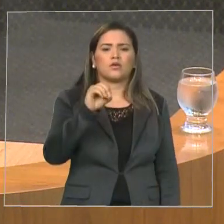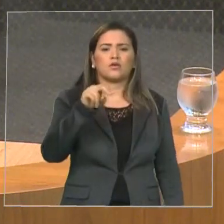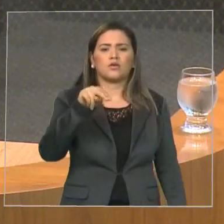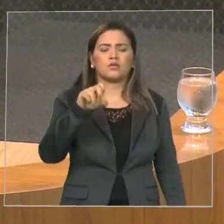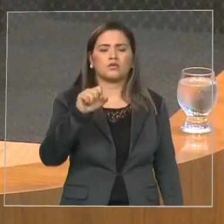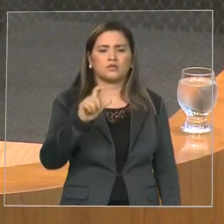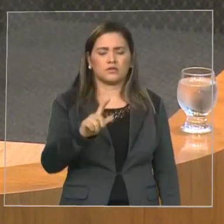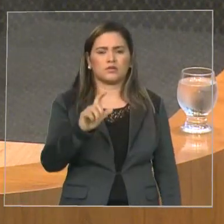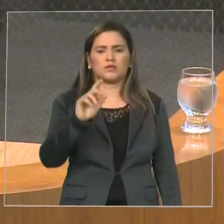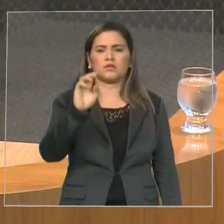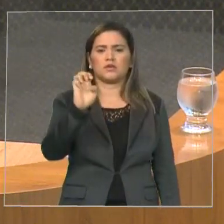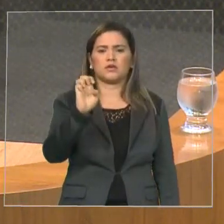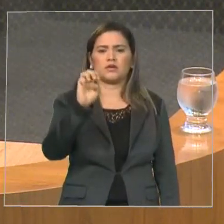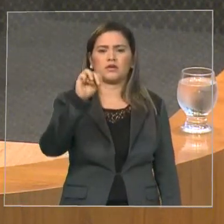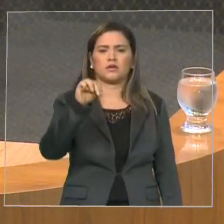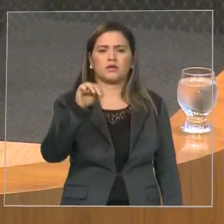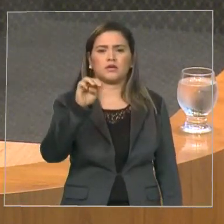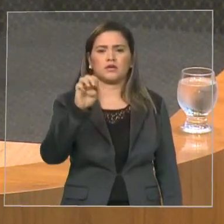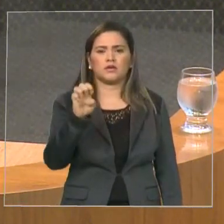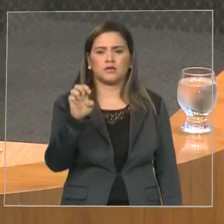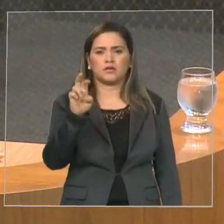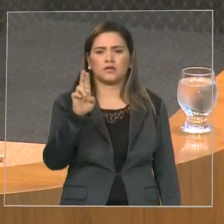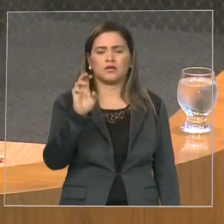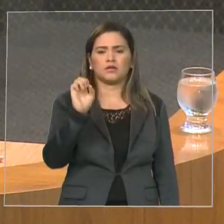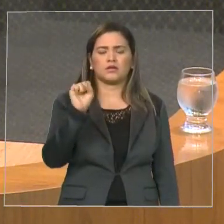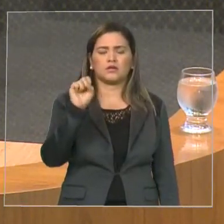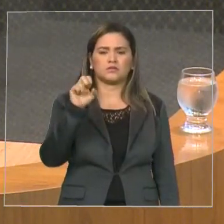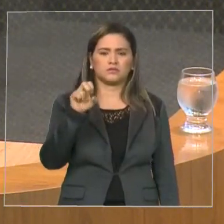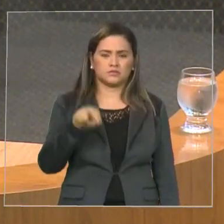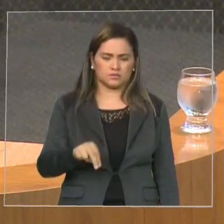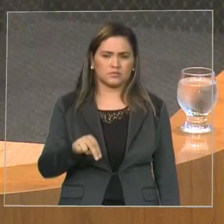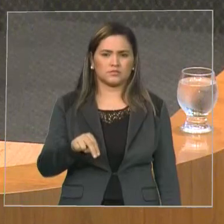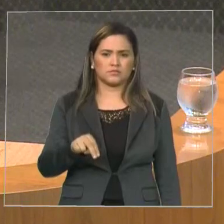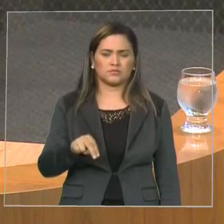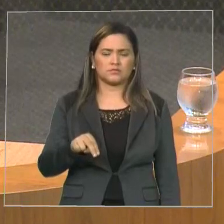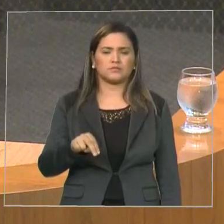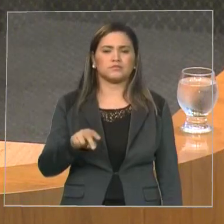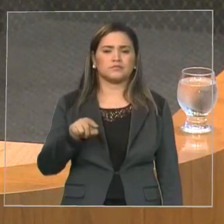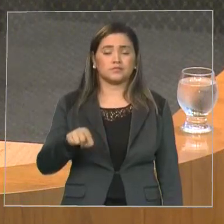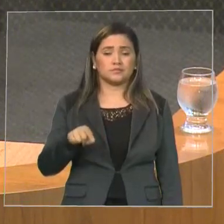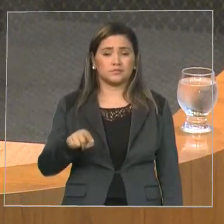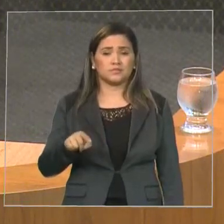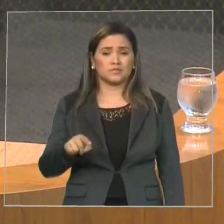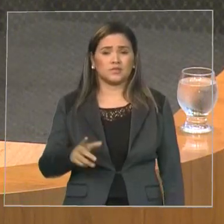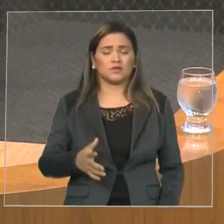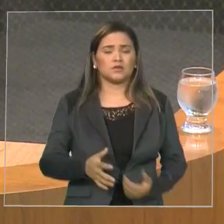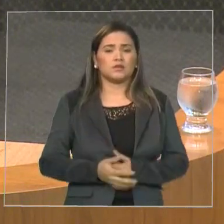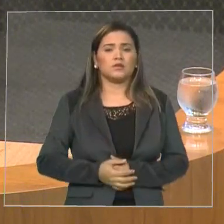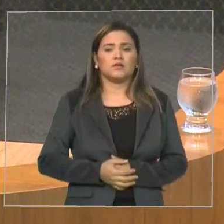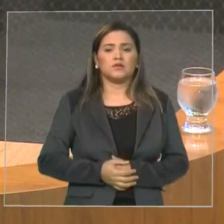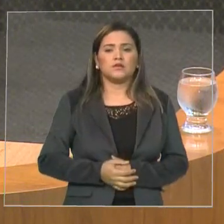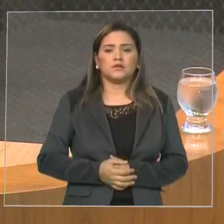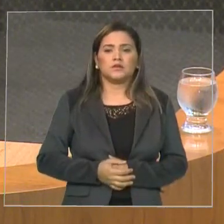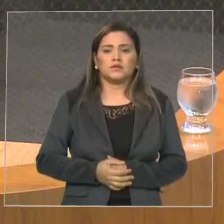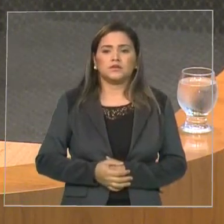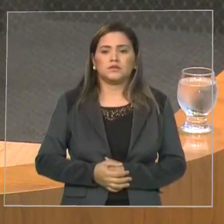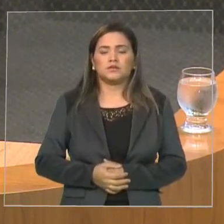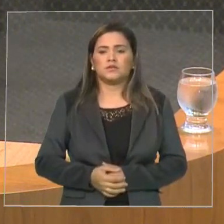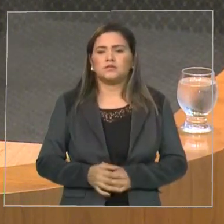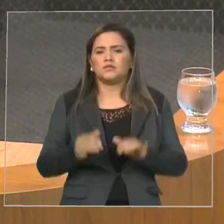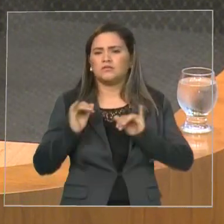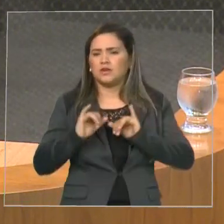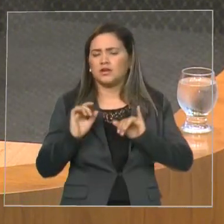das inúmeras e milhares de versões que eles encontraram, firmavam se tratar de um